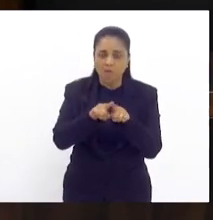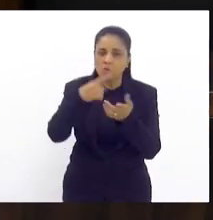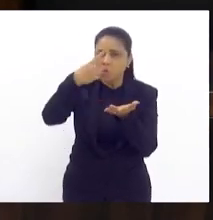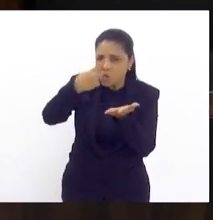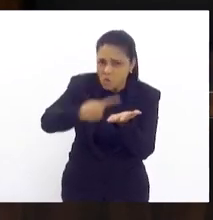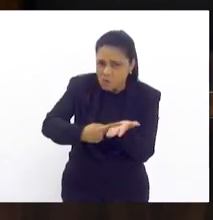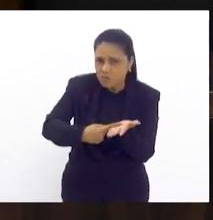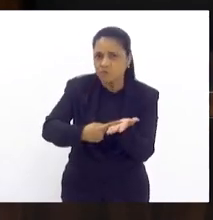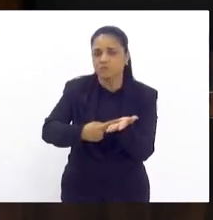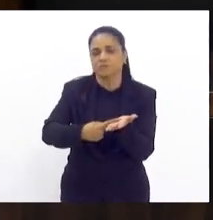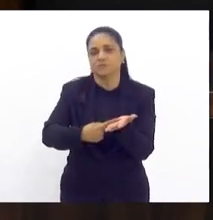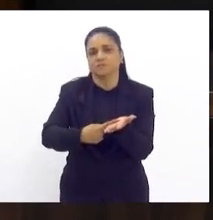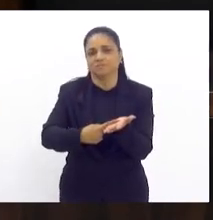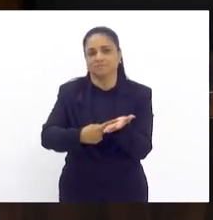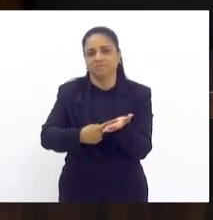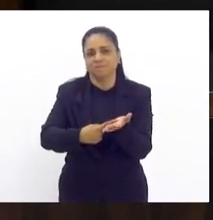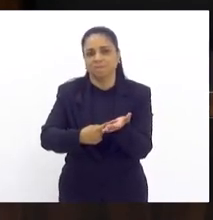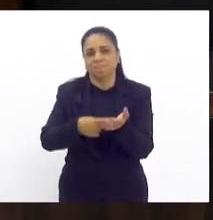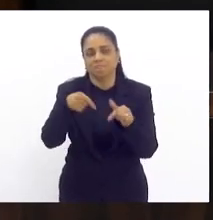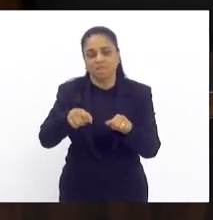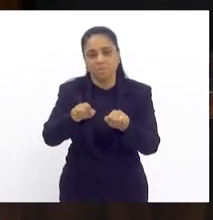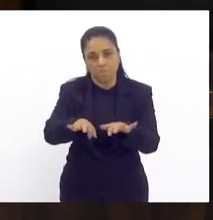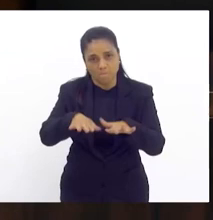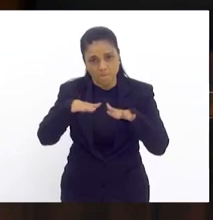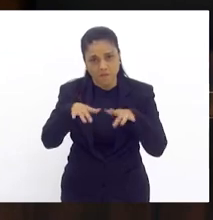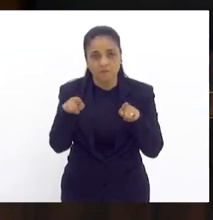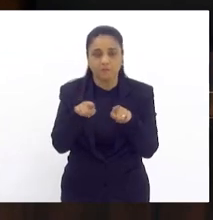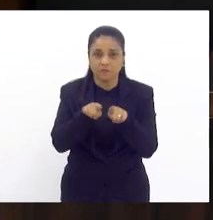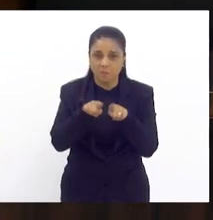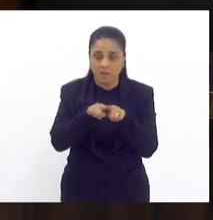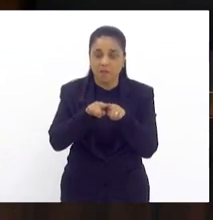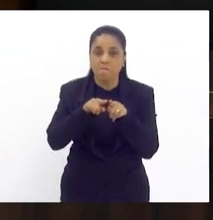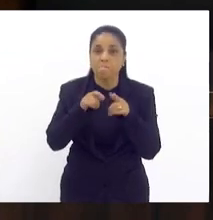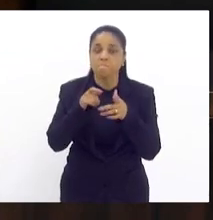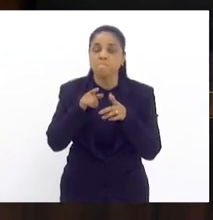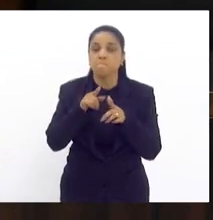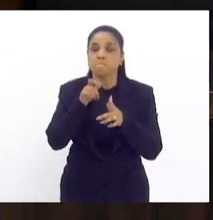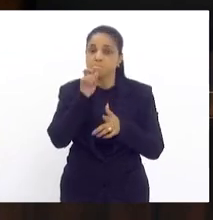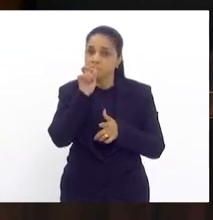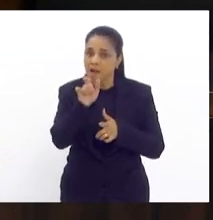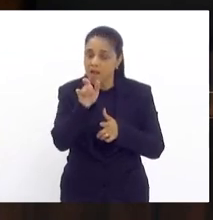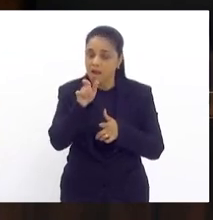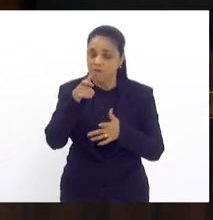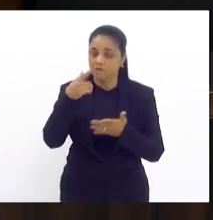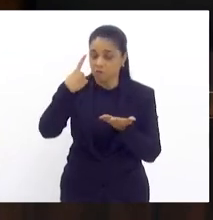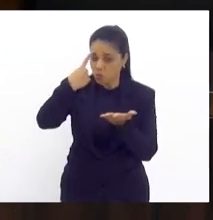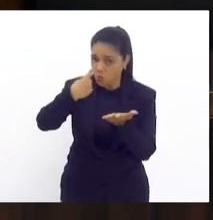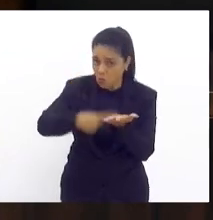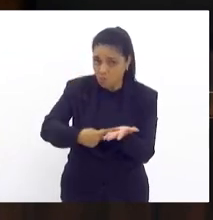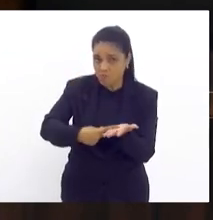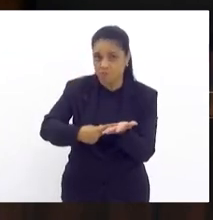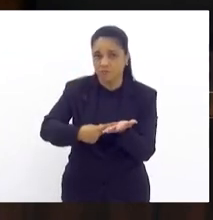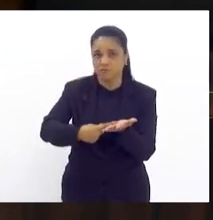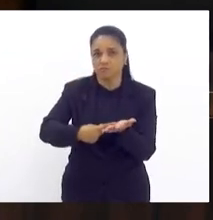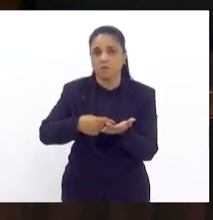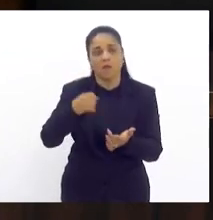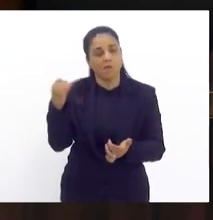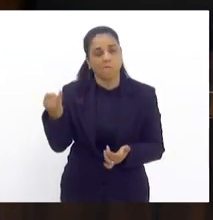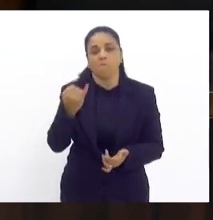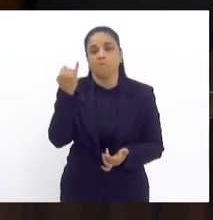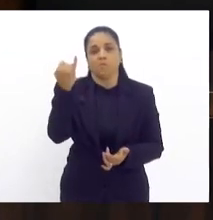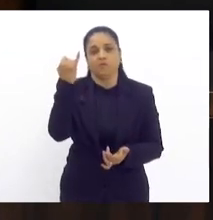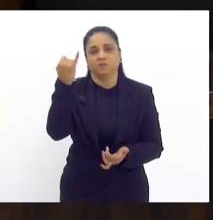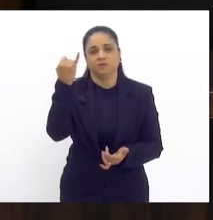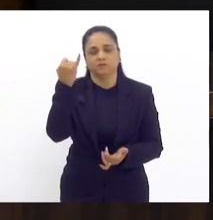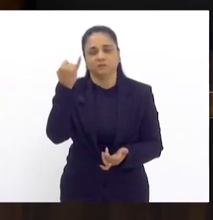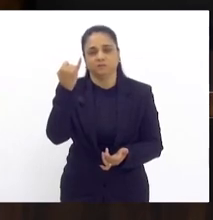compromisso. Nós temos que também ter aqui no parlamento isso, palavra e compromisso, que é o mais importante, é isso na nossa vida.